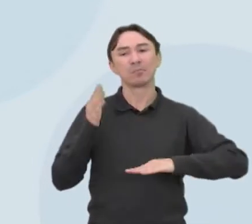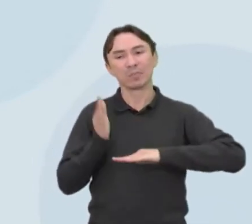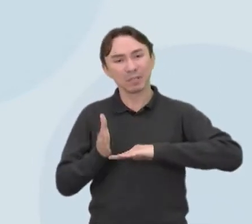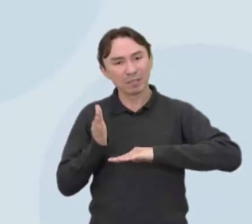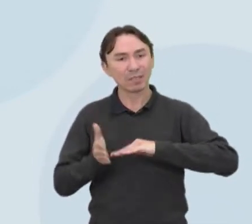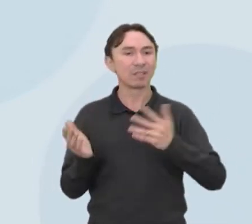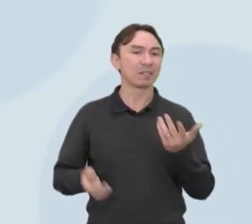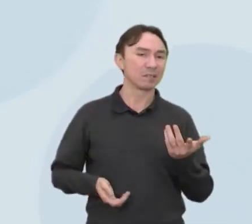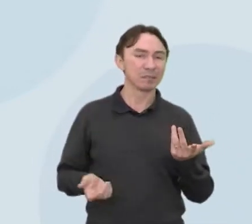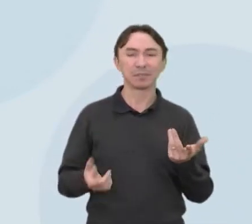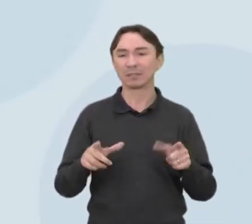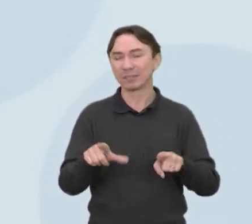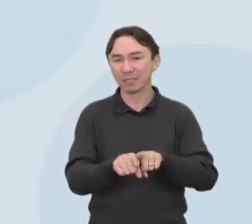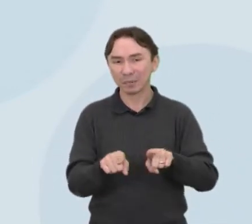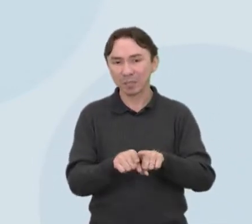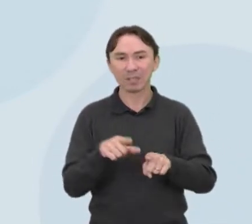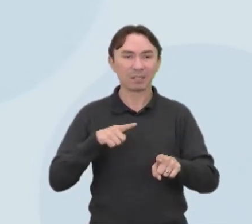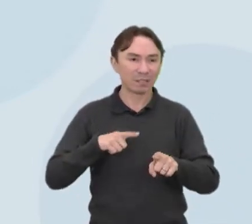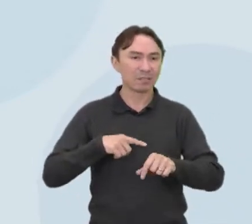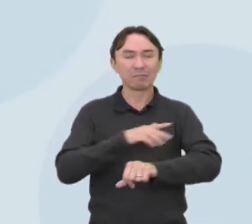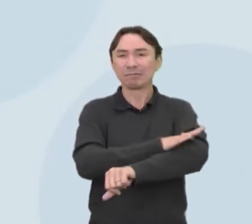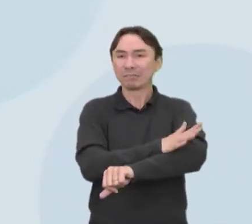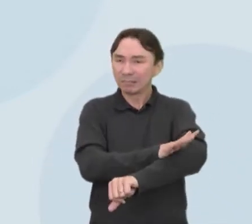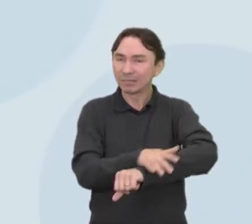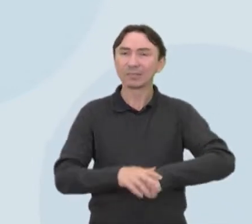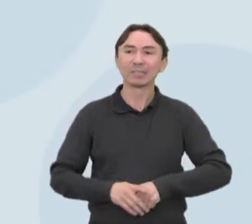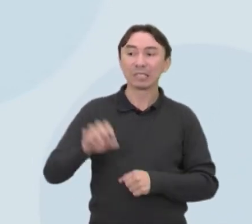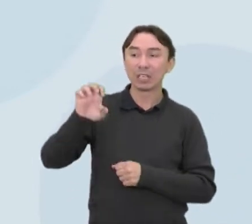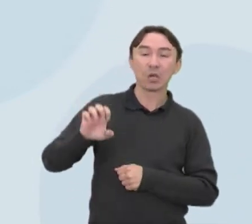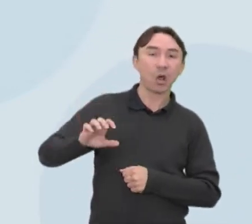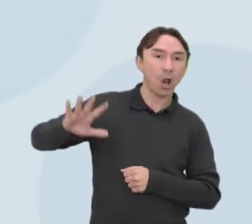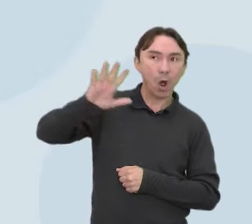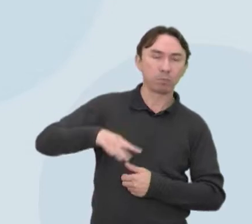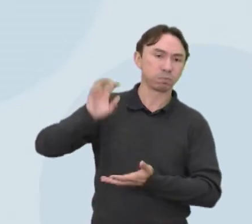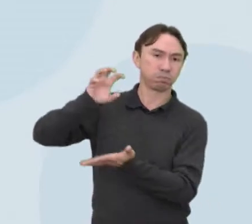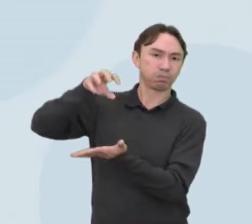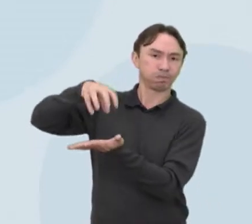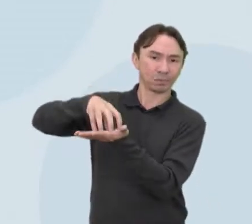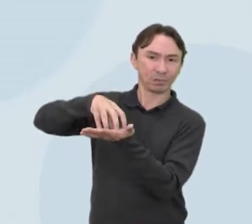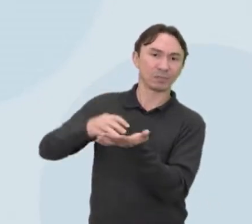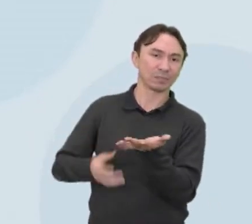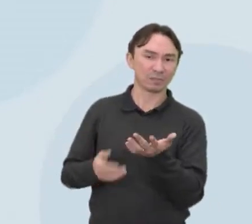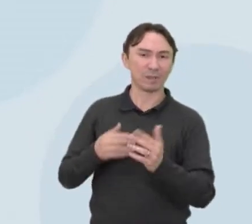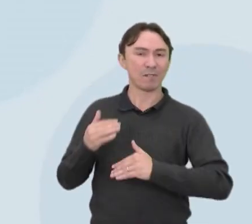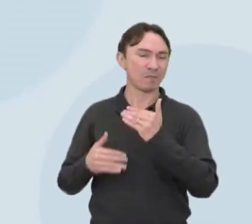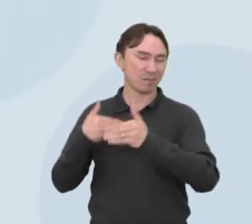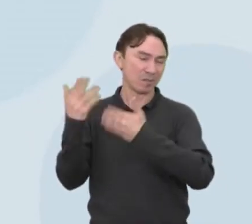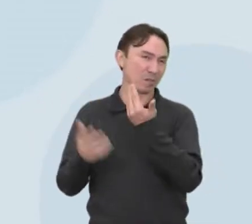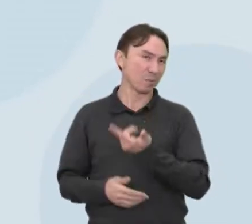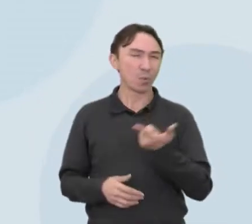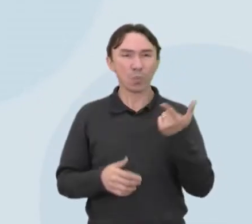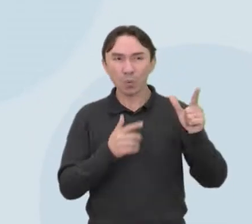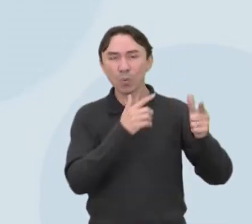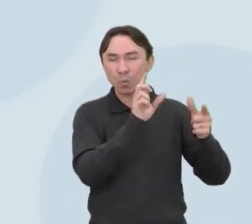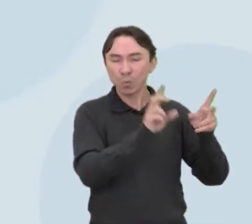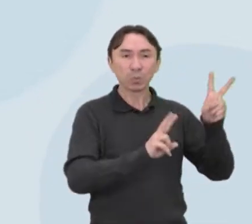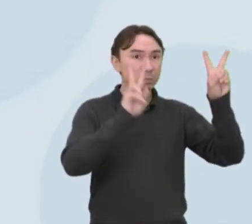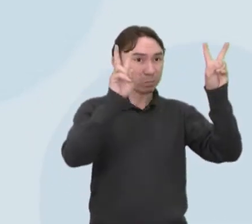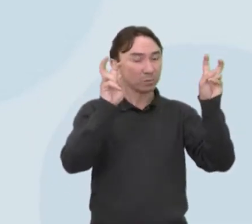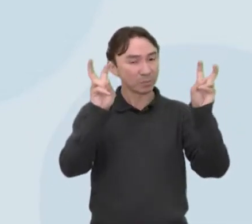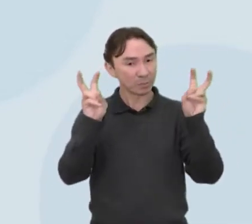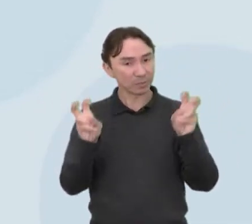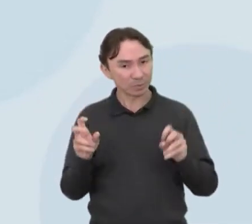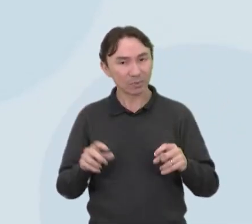colonialismo, eurocentrismo, racismo e evolução, entre outros assuntos, todos devidamente e